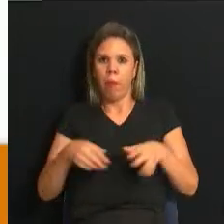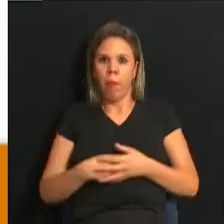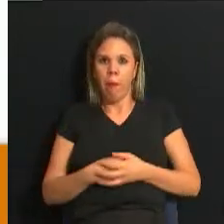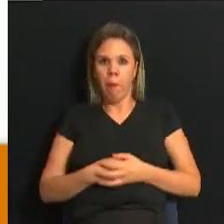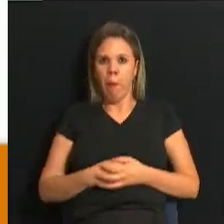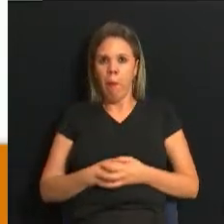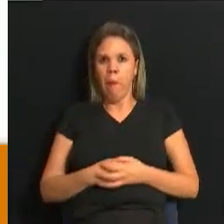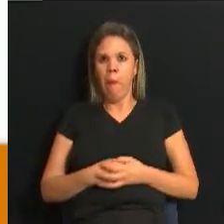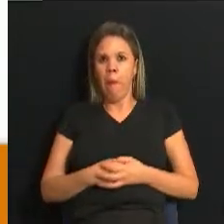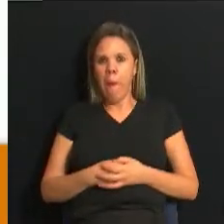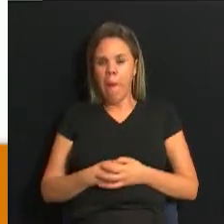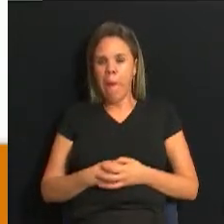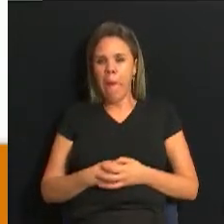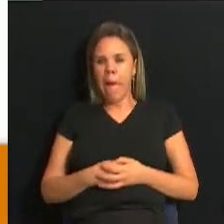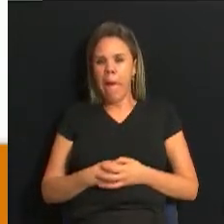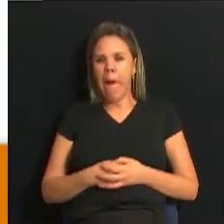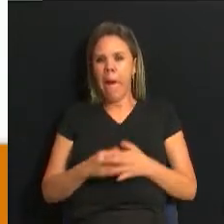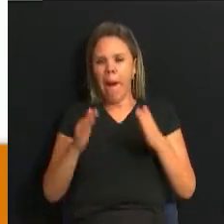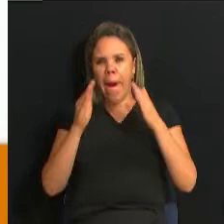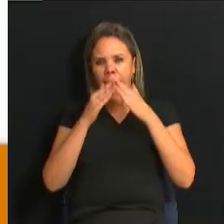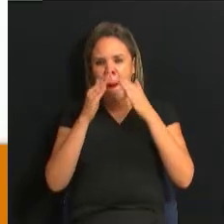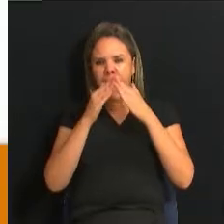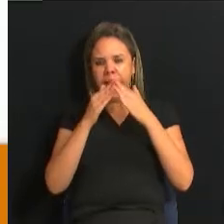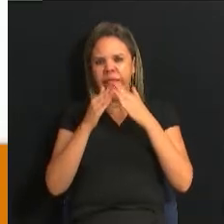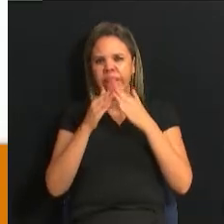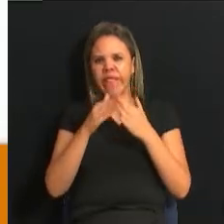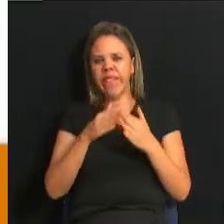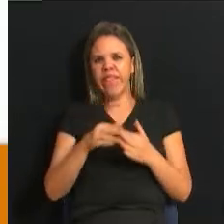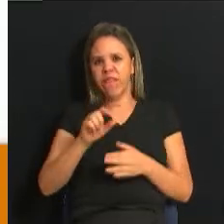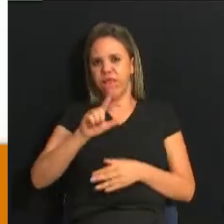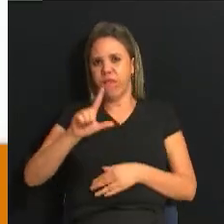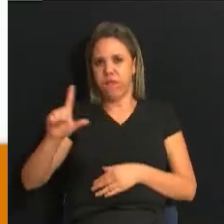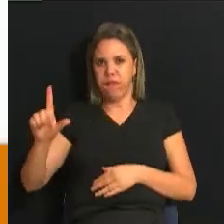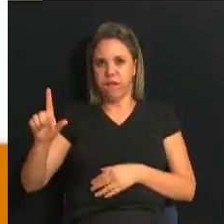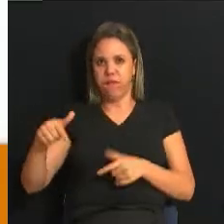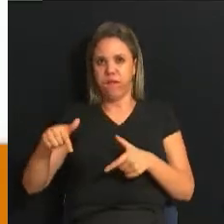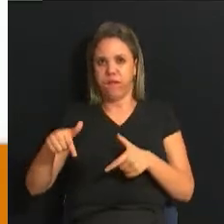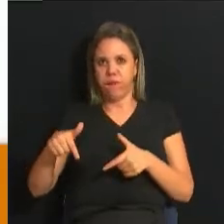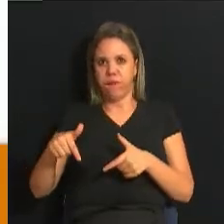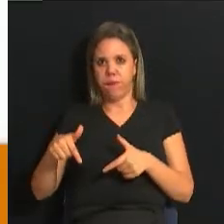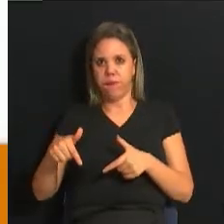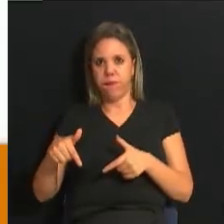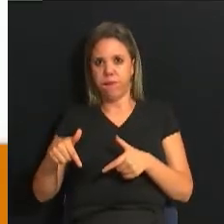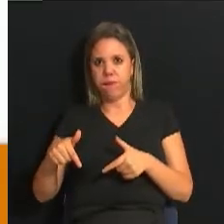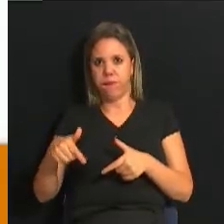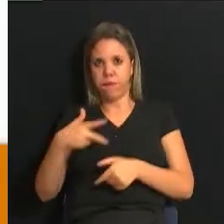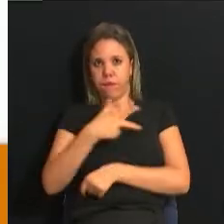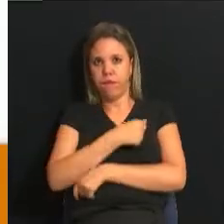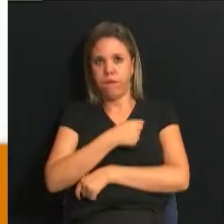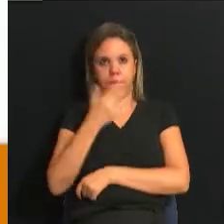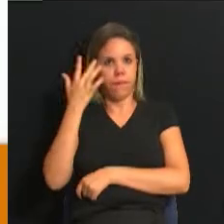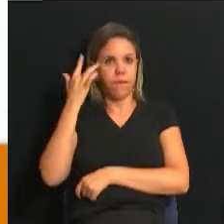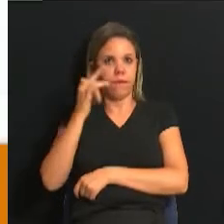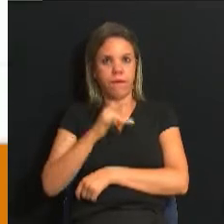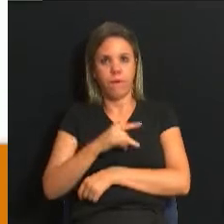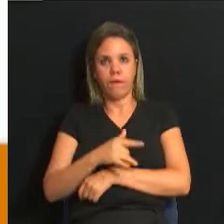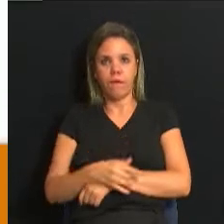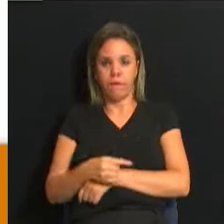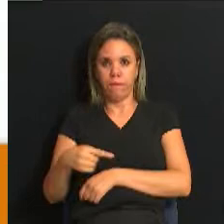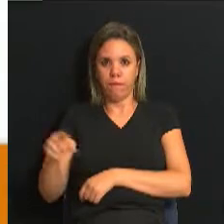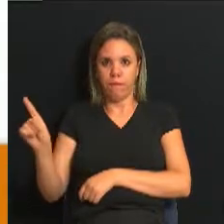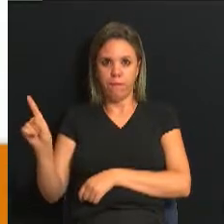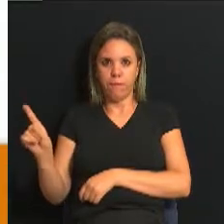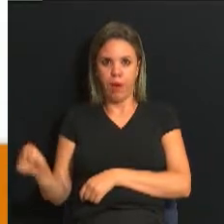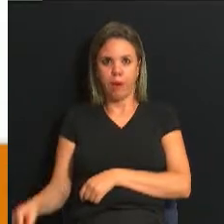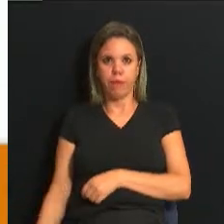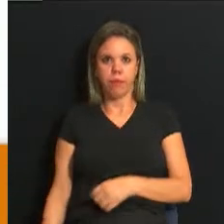Então, você que mora na região leste ou trabalha e ia se vacinar amanhã, pode ir, então, no CS